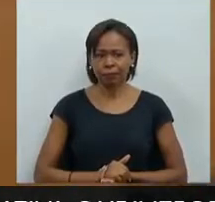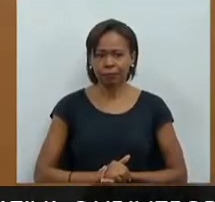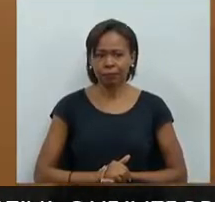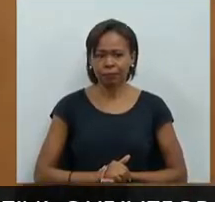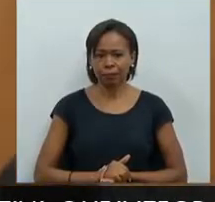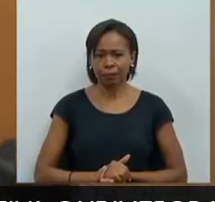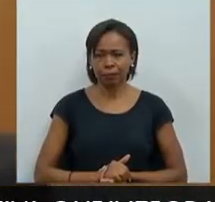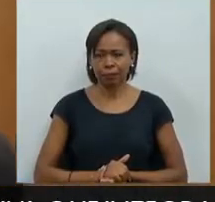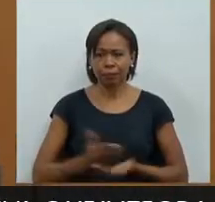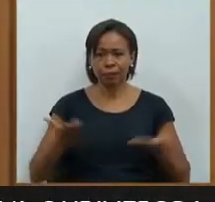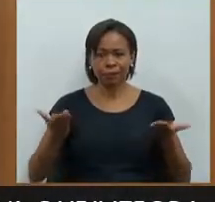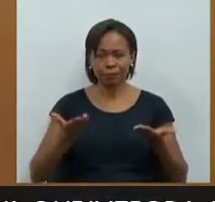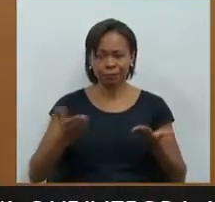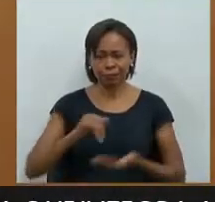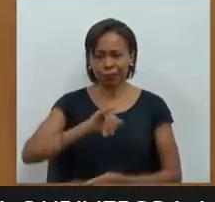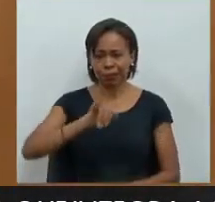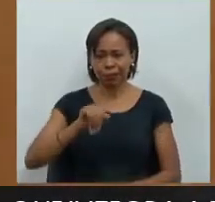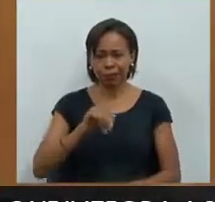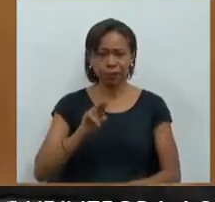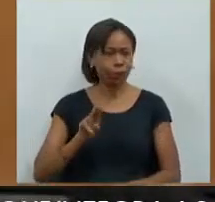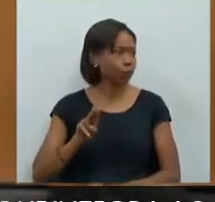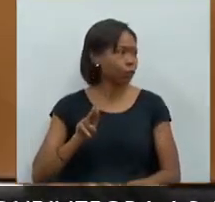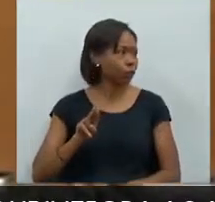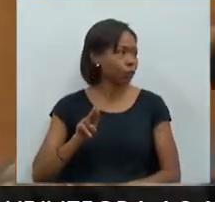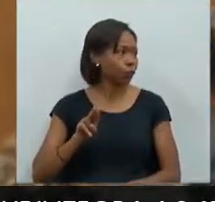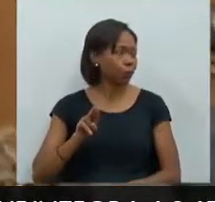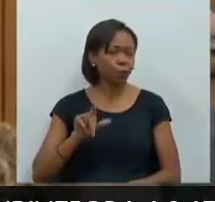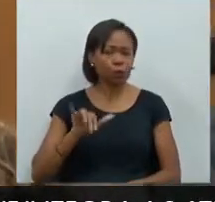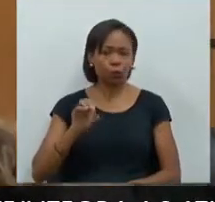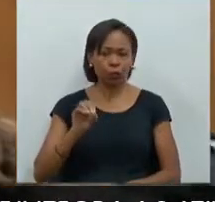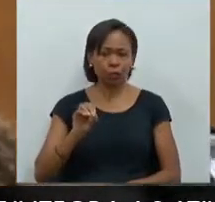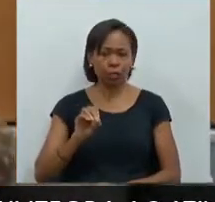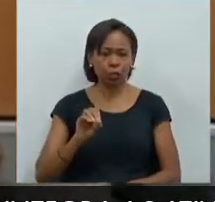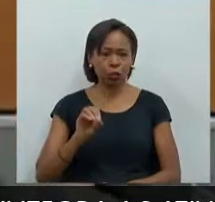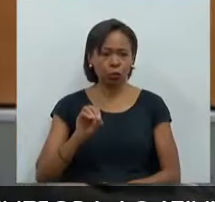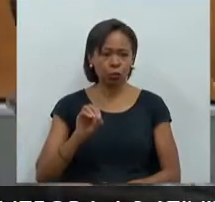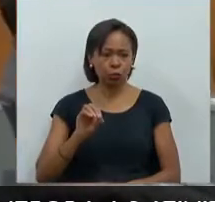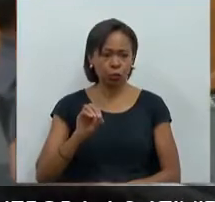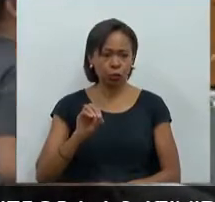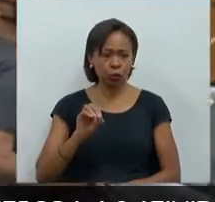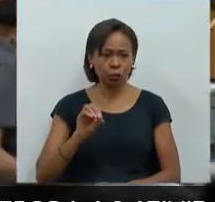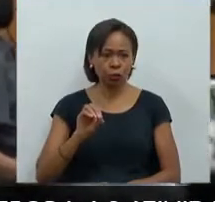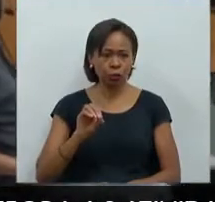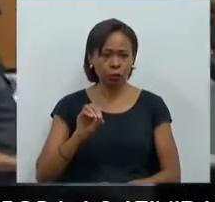Então, o Júlio, né, que é fundador e diretor da CNI.